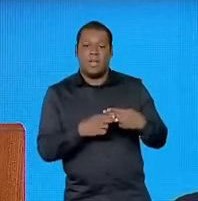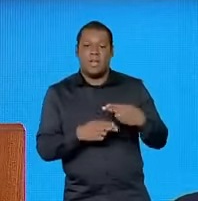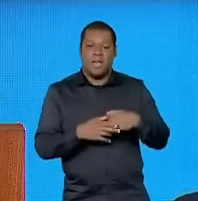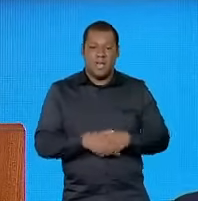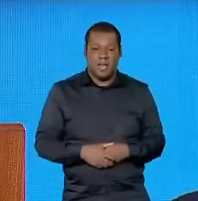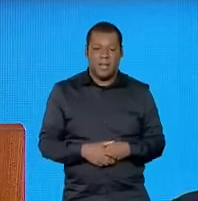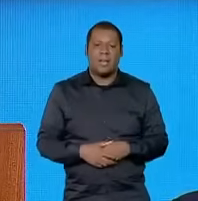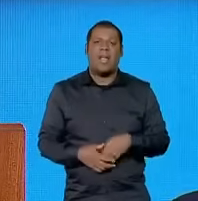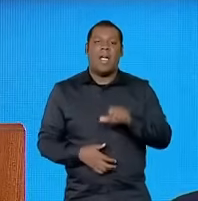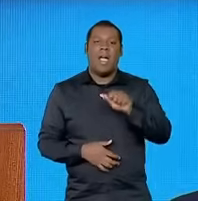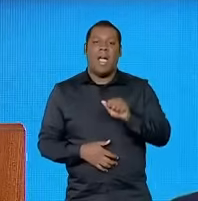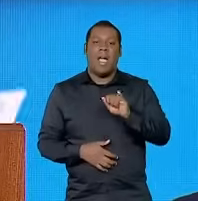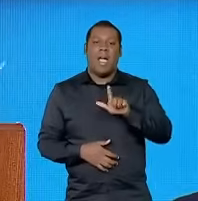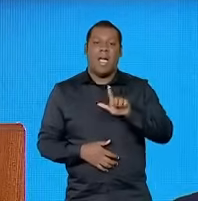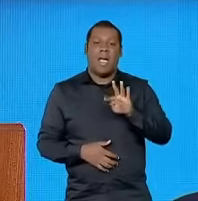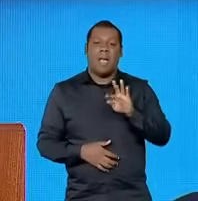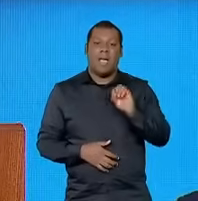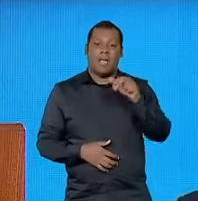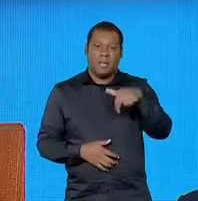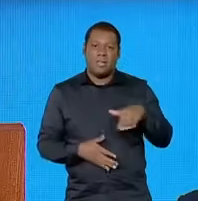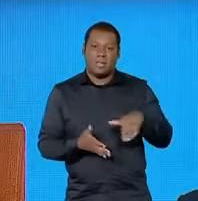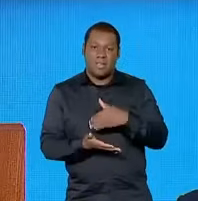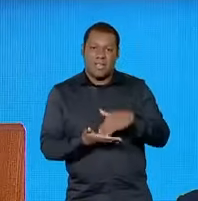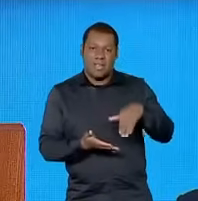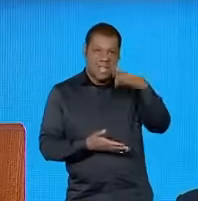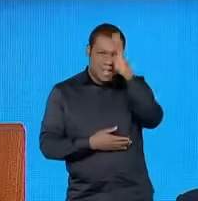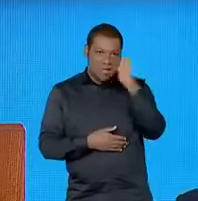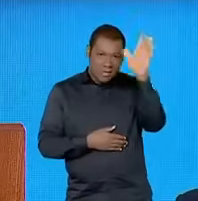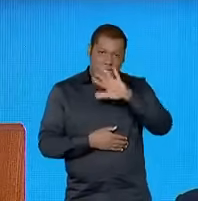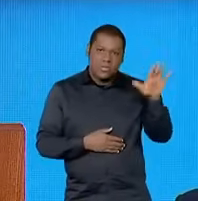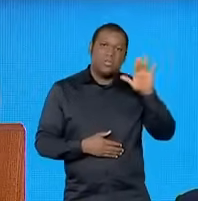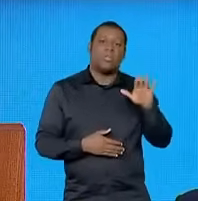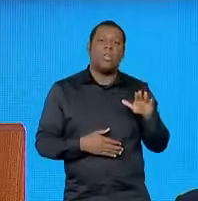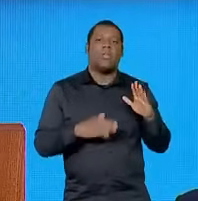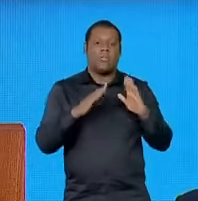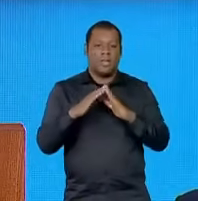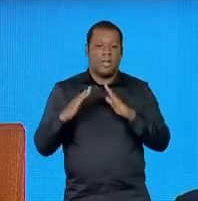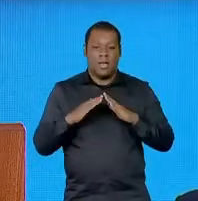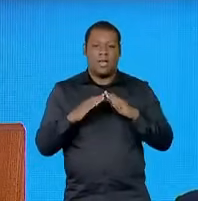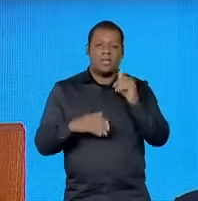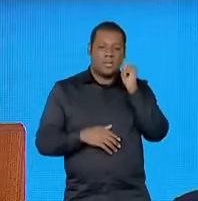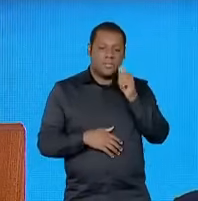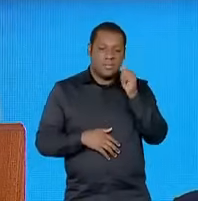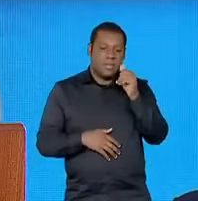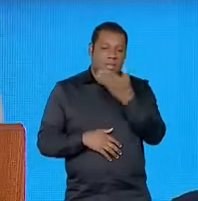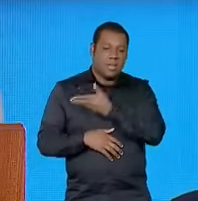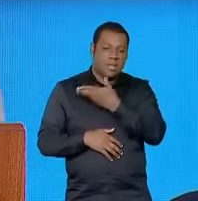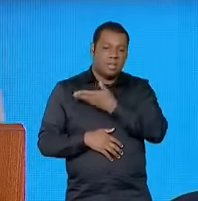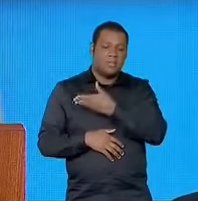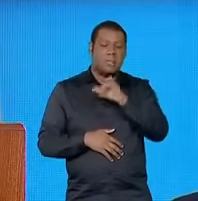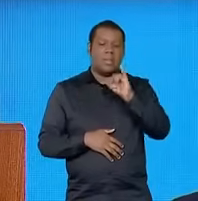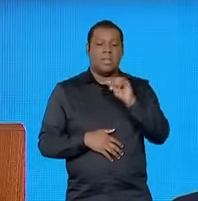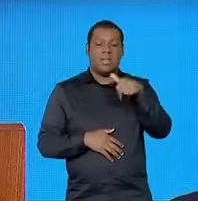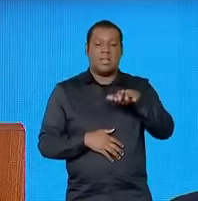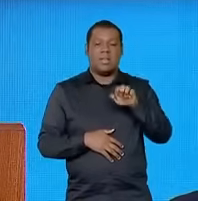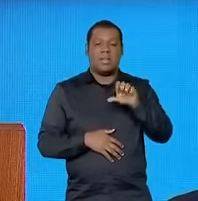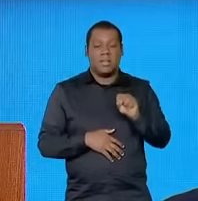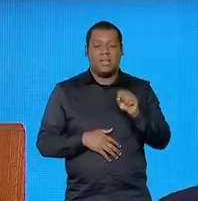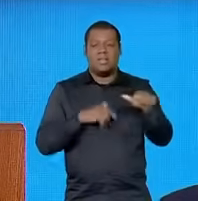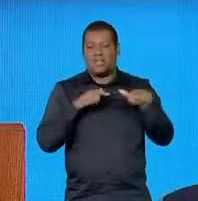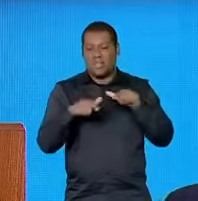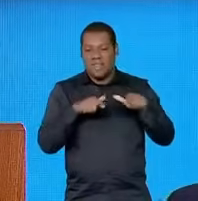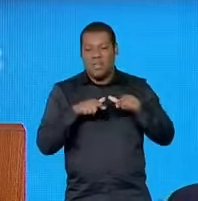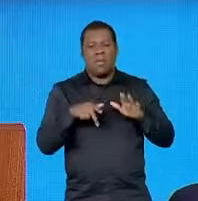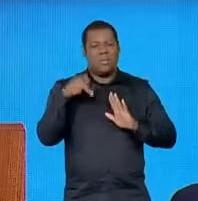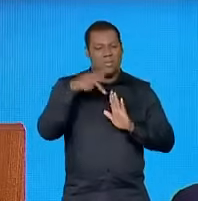de Almeida, secretário nacional de Habitação, a nossa companheira Inês, que trabalha com Minha Casa Minha Vida desde